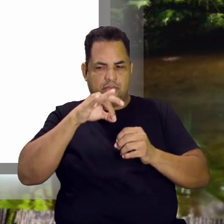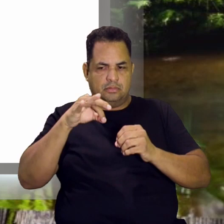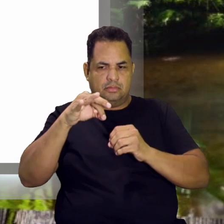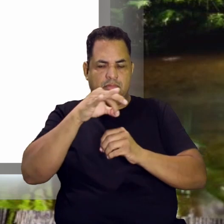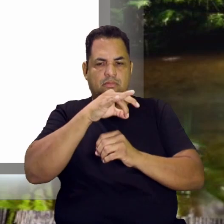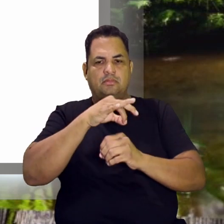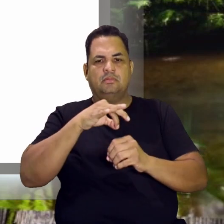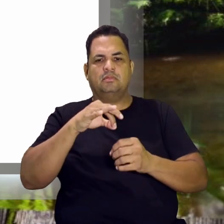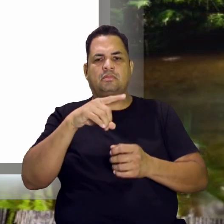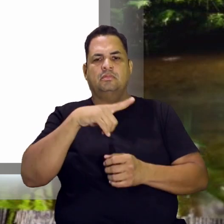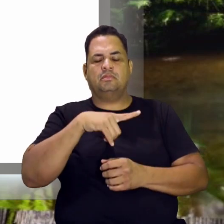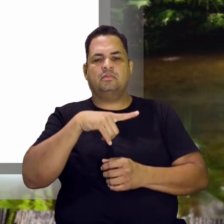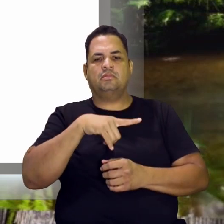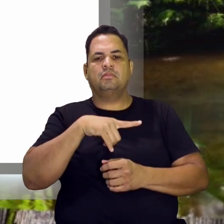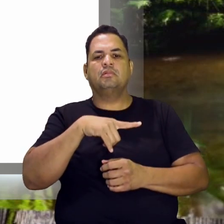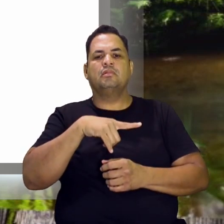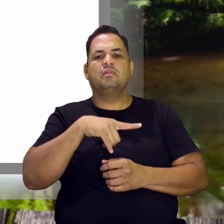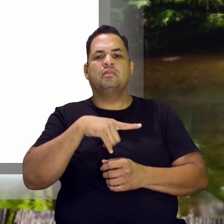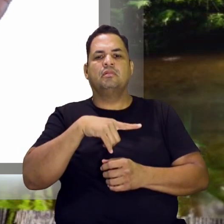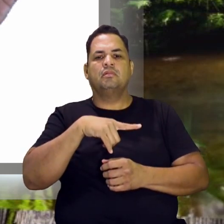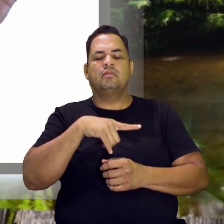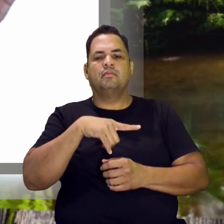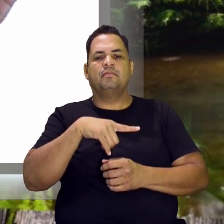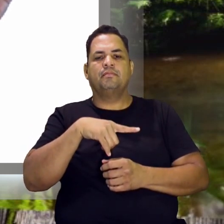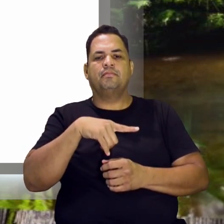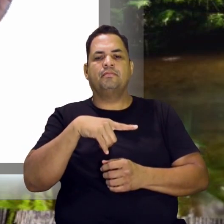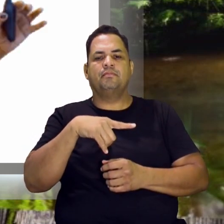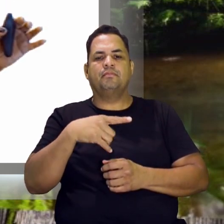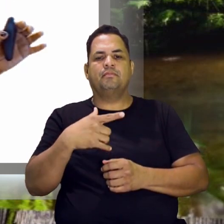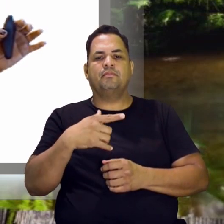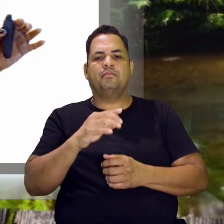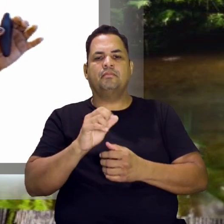ter tanto as